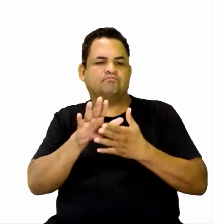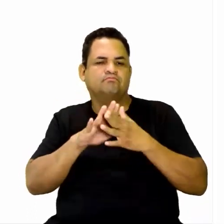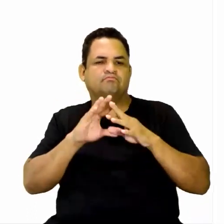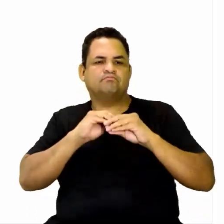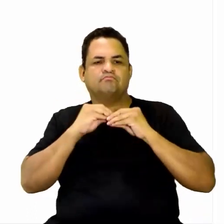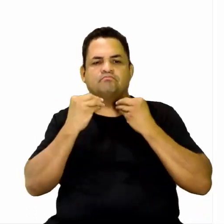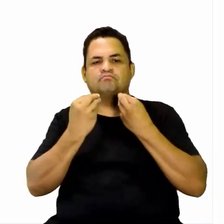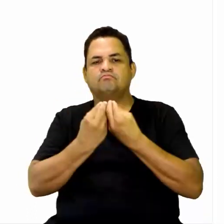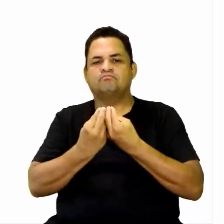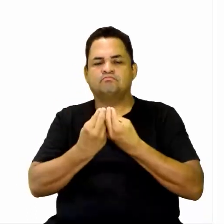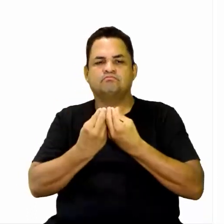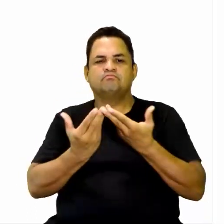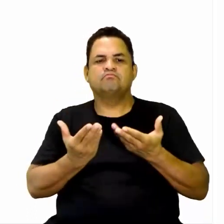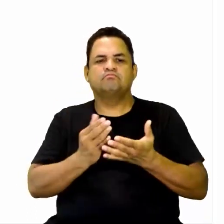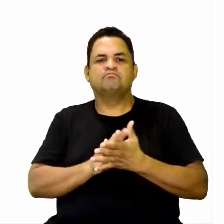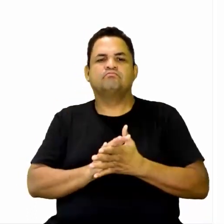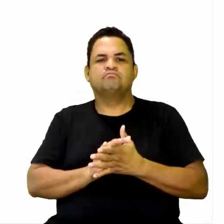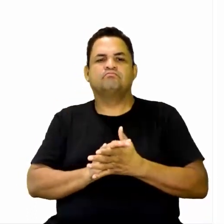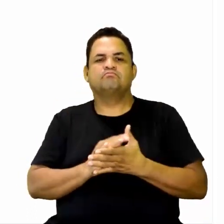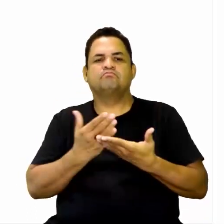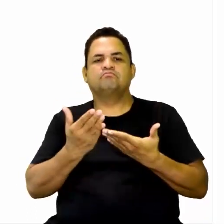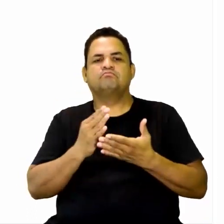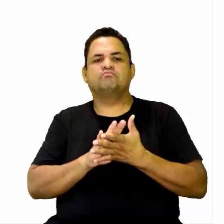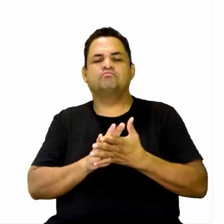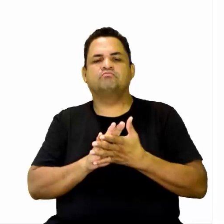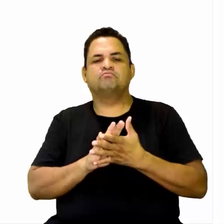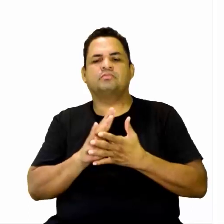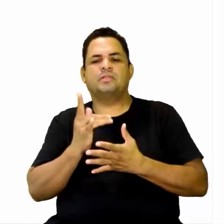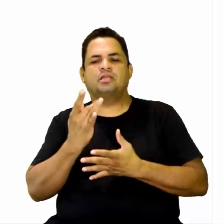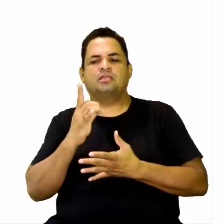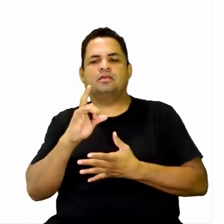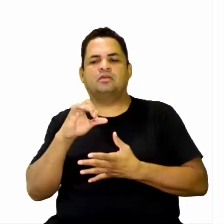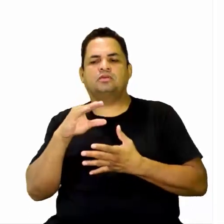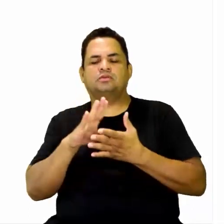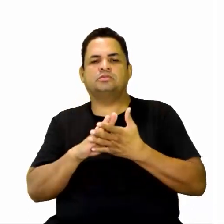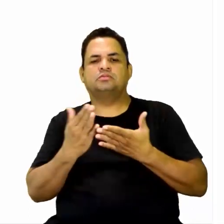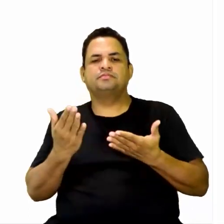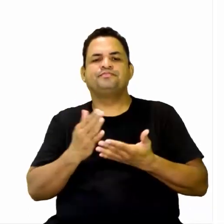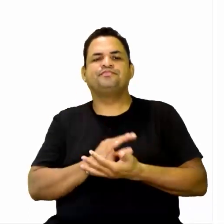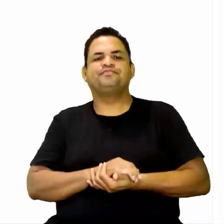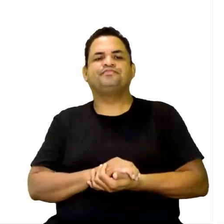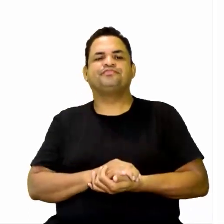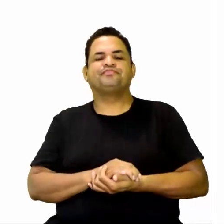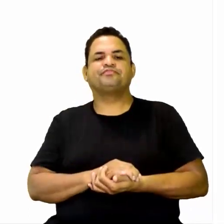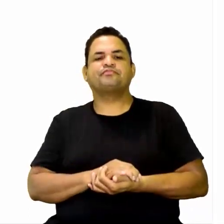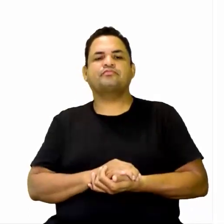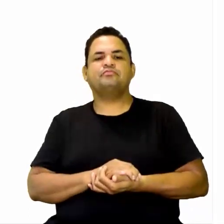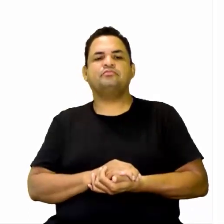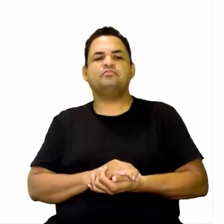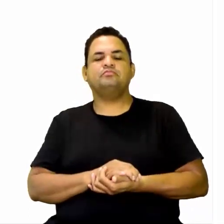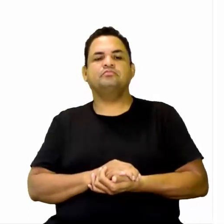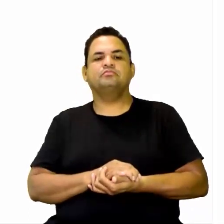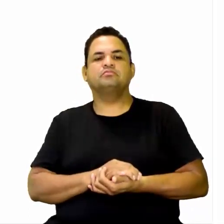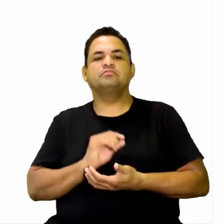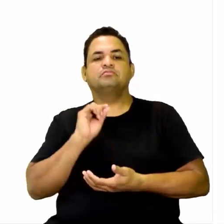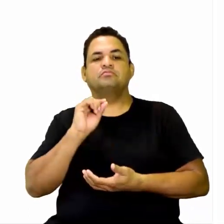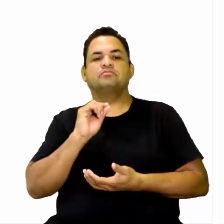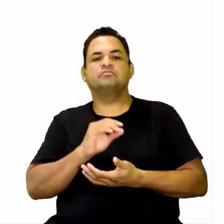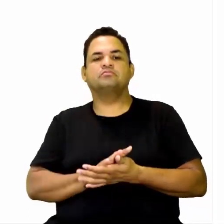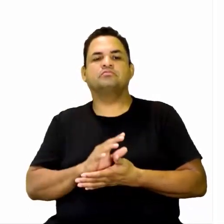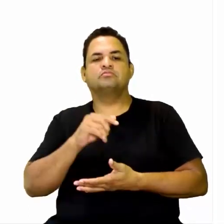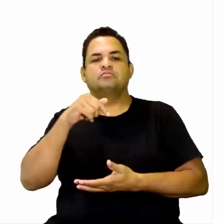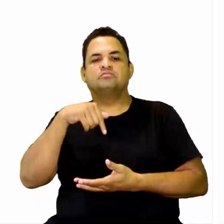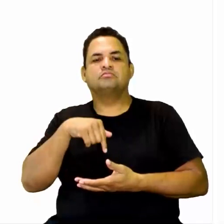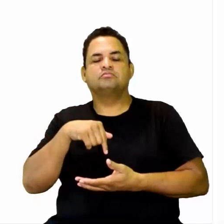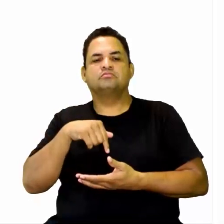várias substâncias. Seria heterogênea, talvez, mas vamos ver. O granito nada mais é do que